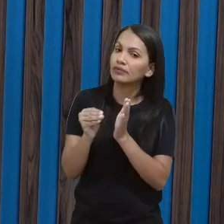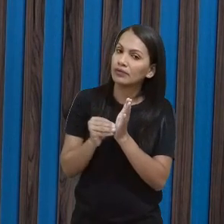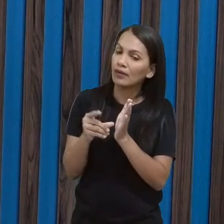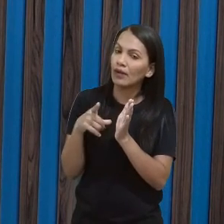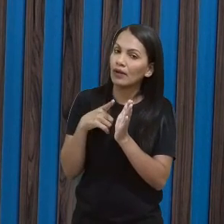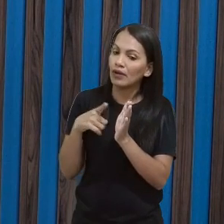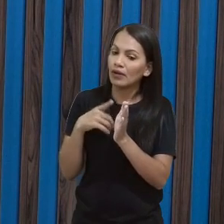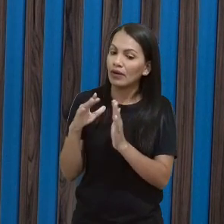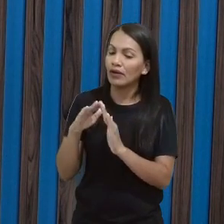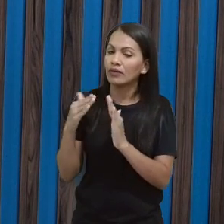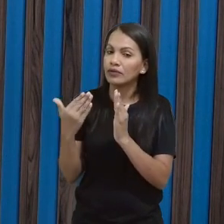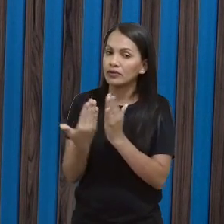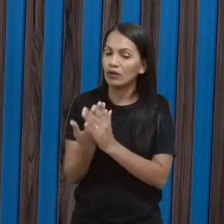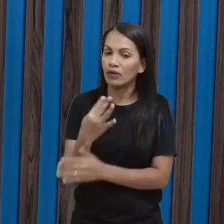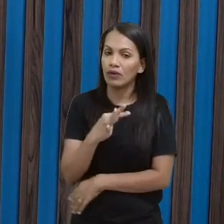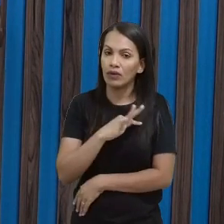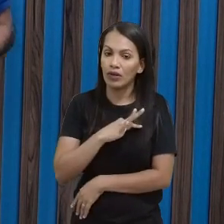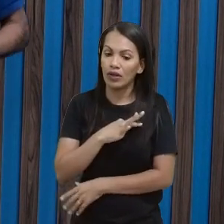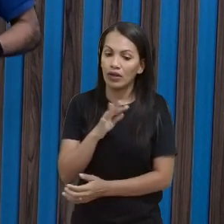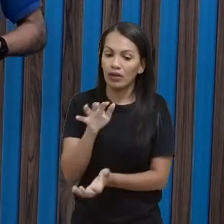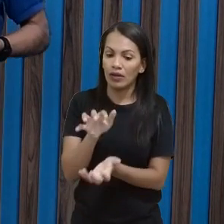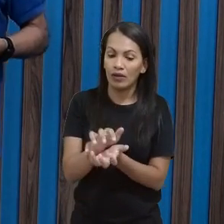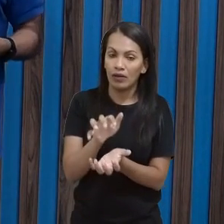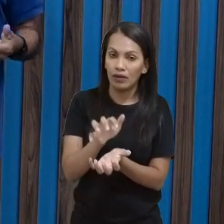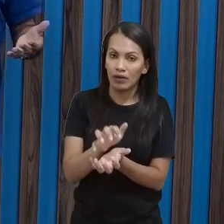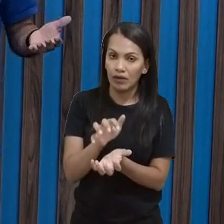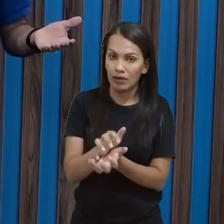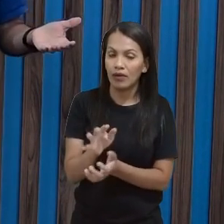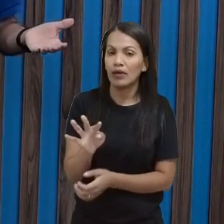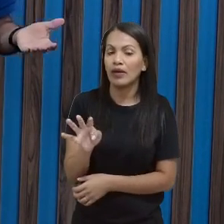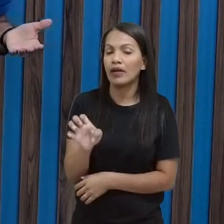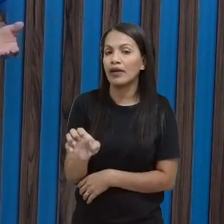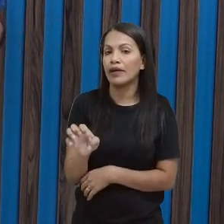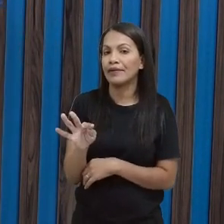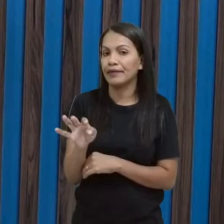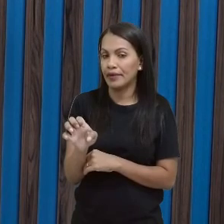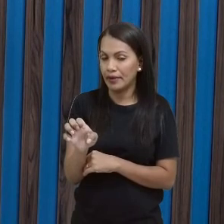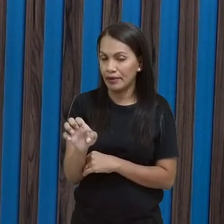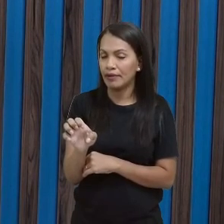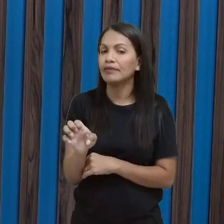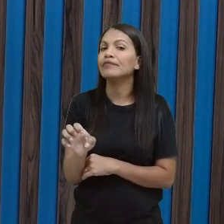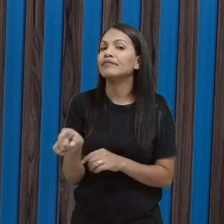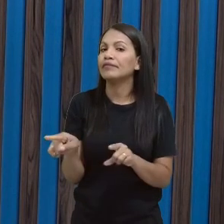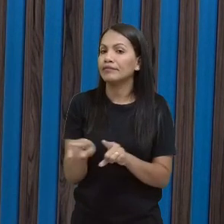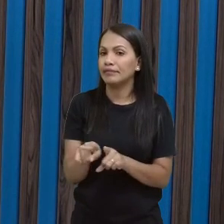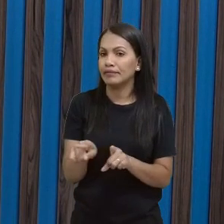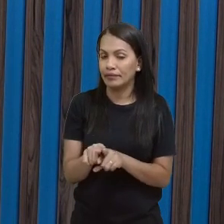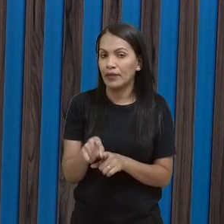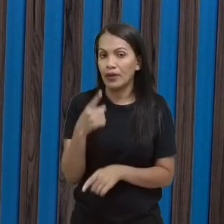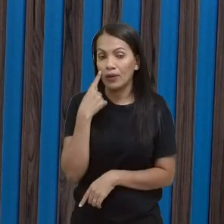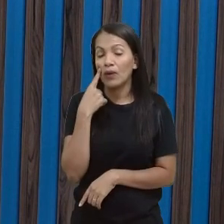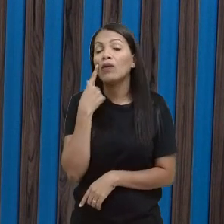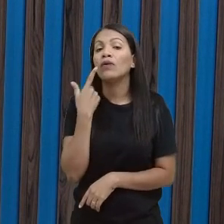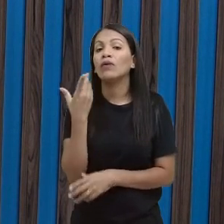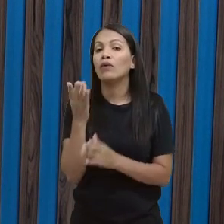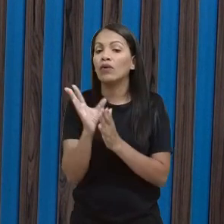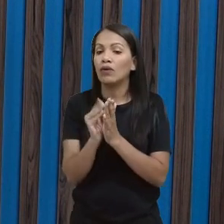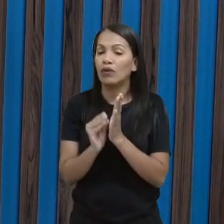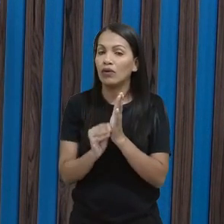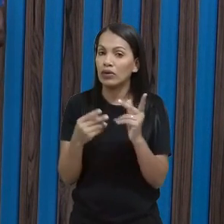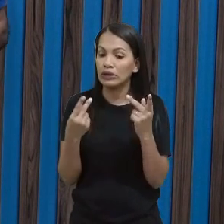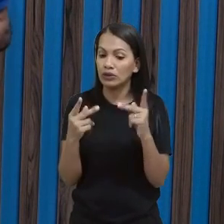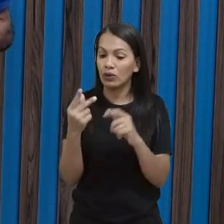ingressar na Escola Técnica de Pernambuco, Estadual de Pernambuco, os ETEs, né? Lá cai esse tipo de conteúdo lá na